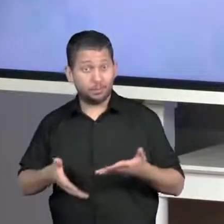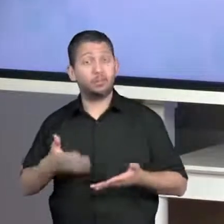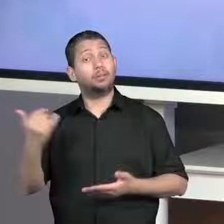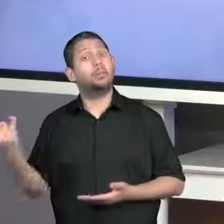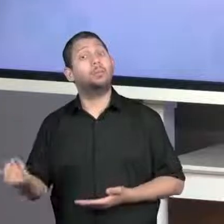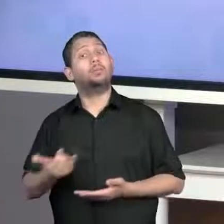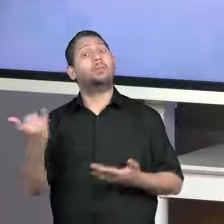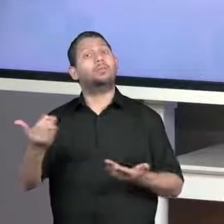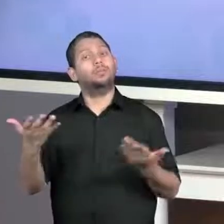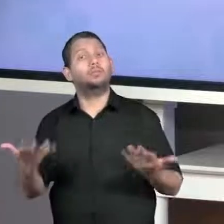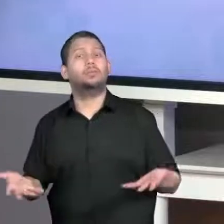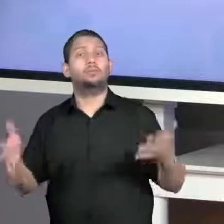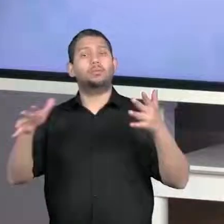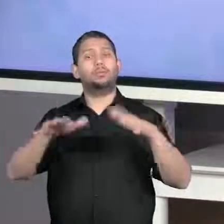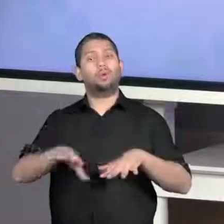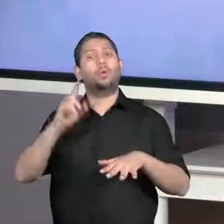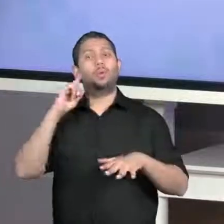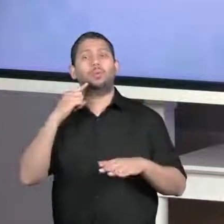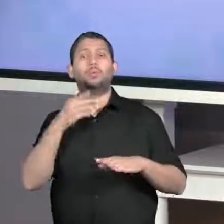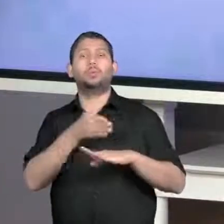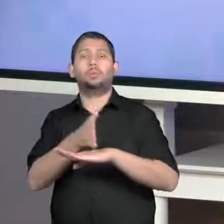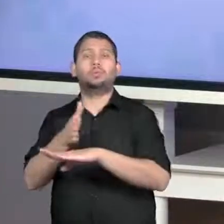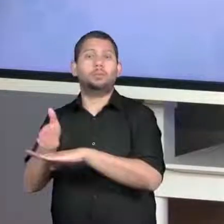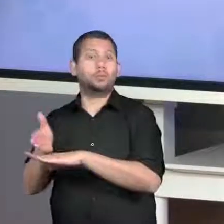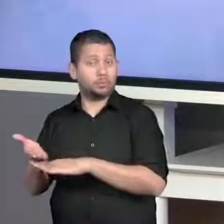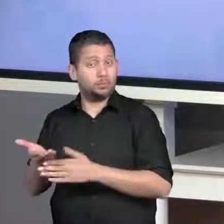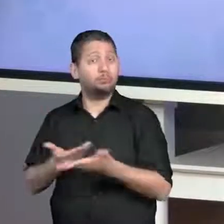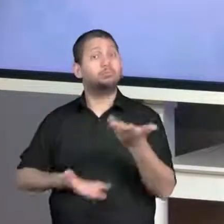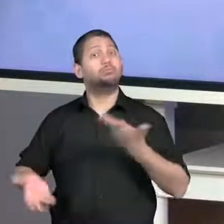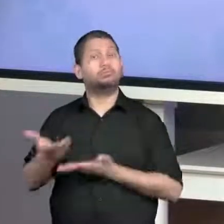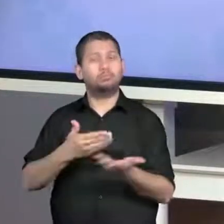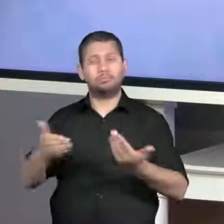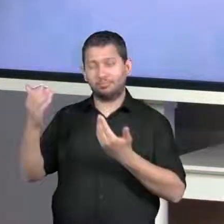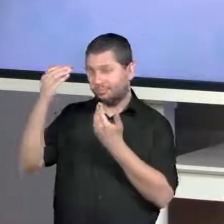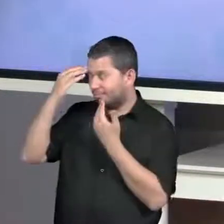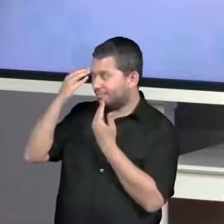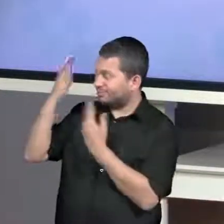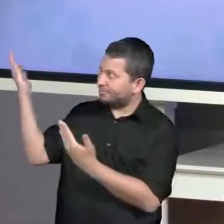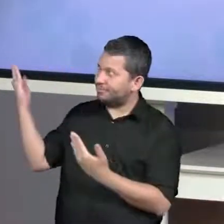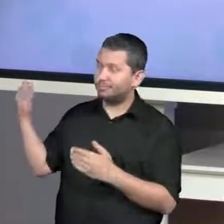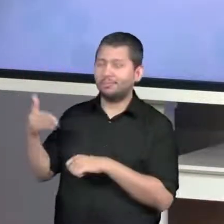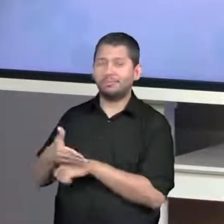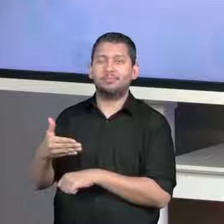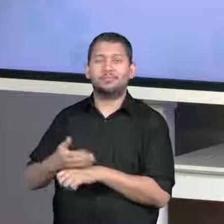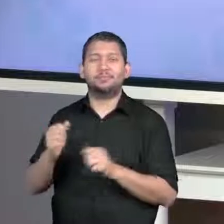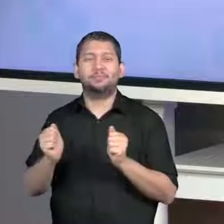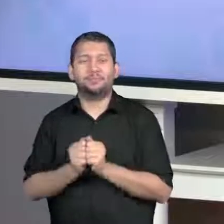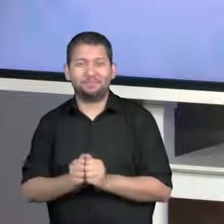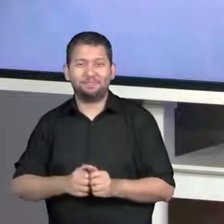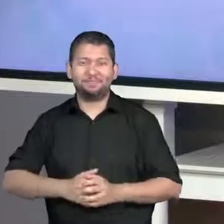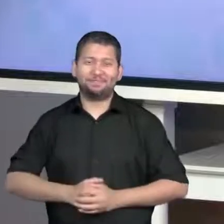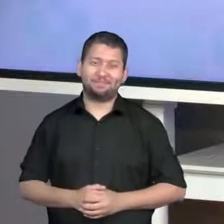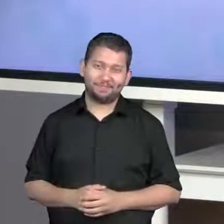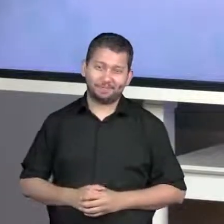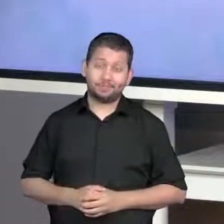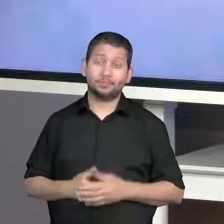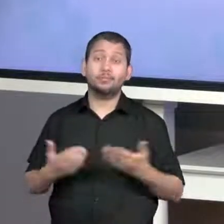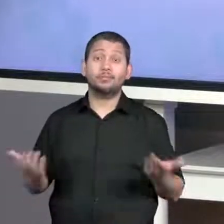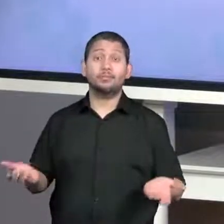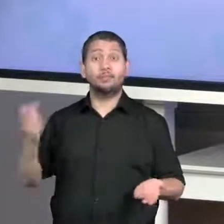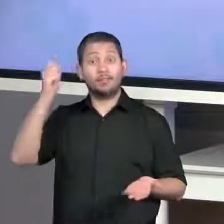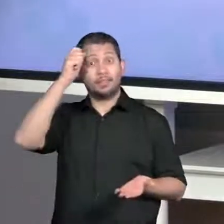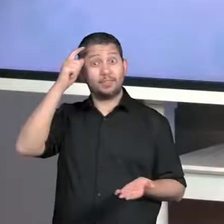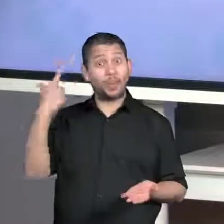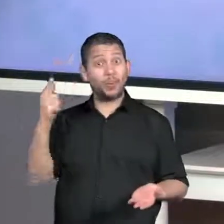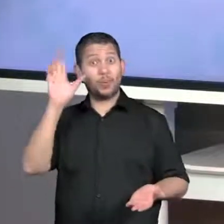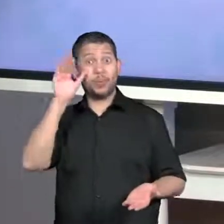ajuda a levar essa aula para muito mais pessoas. Então, sempre muito obrigado aí por estar participando aqui junto conosco. A professora Ana Lu está